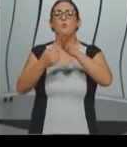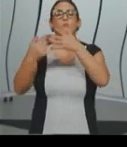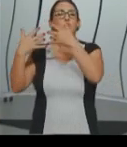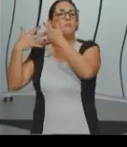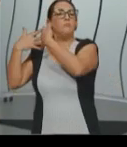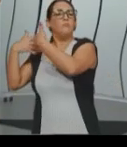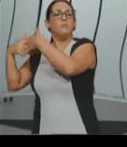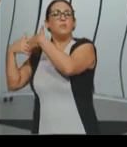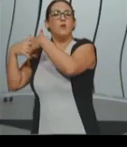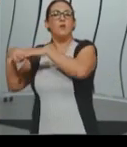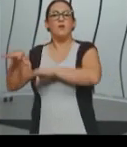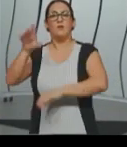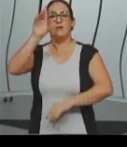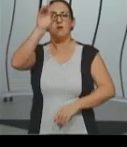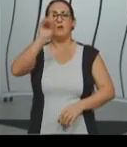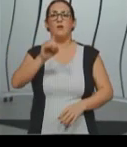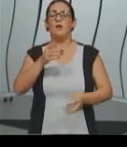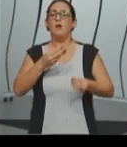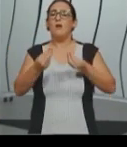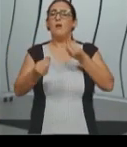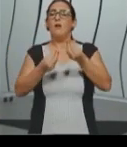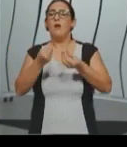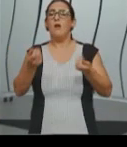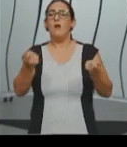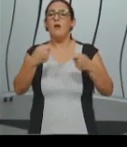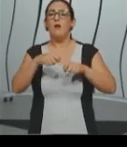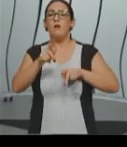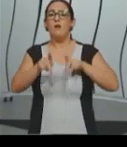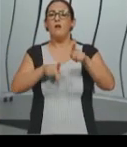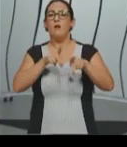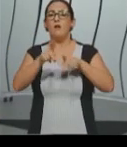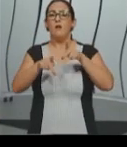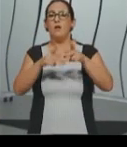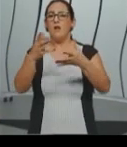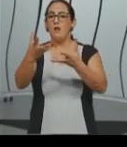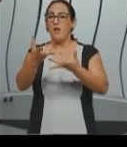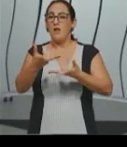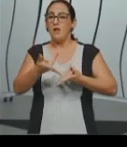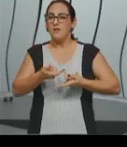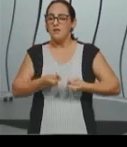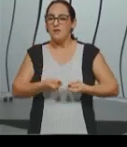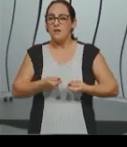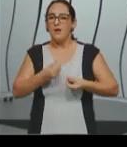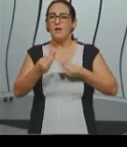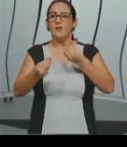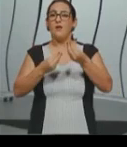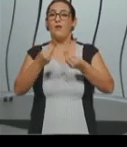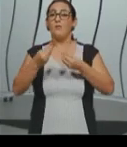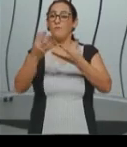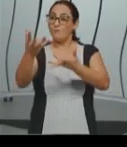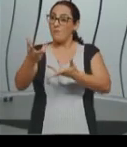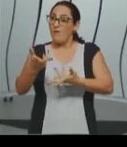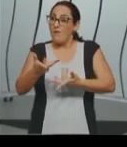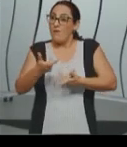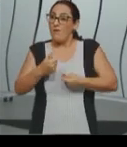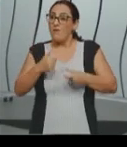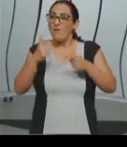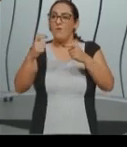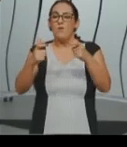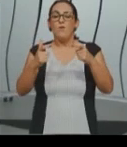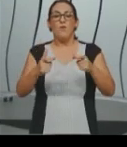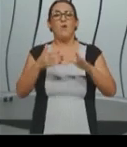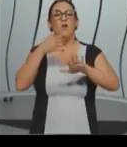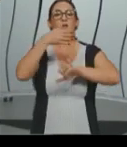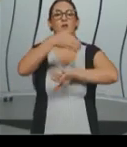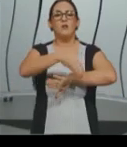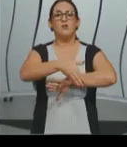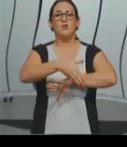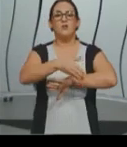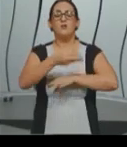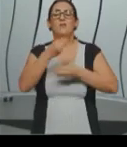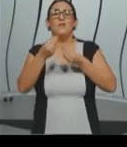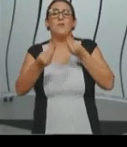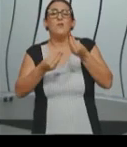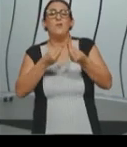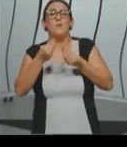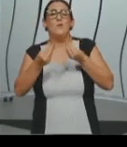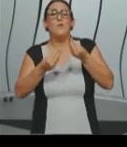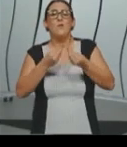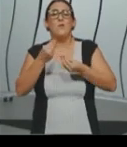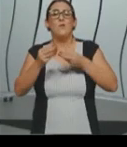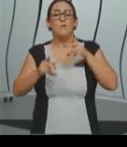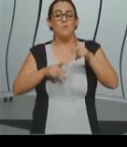civis, né? Como que essa população ela é aceita, como ela é recebida no lugar para onde ela vai, em quais condições essa população